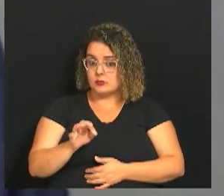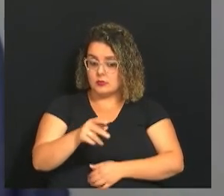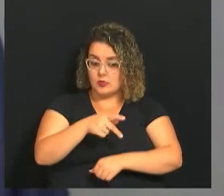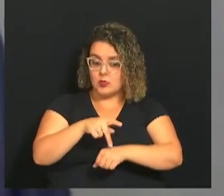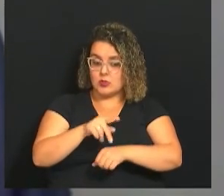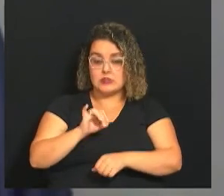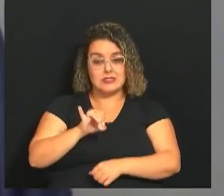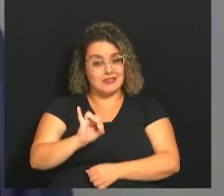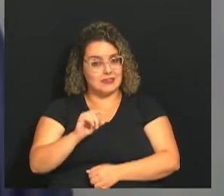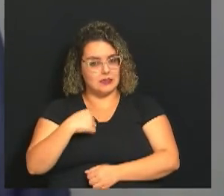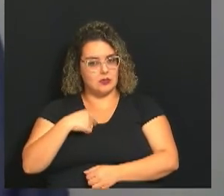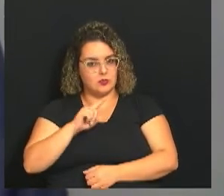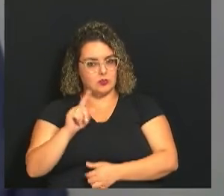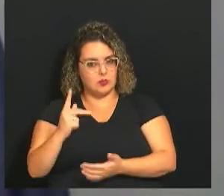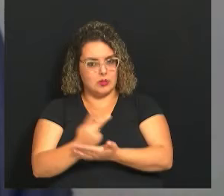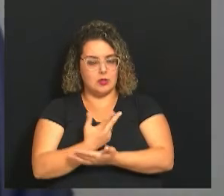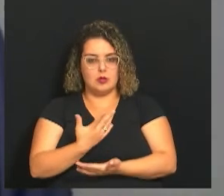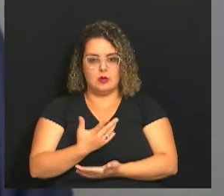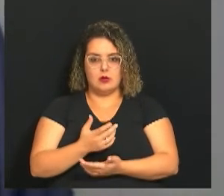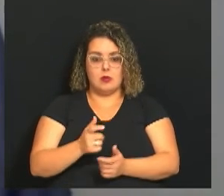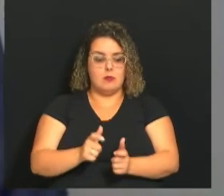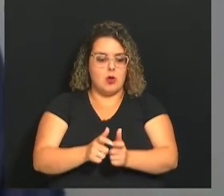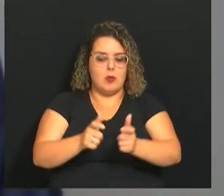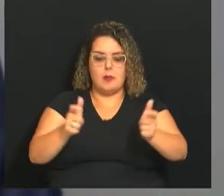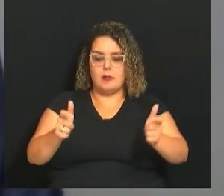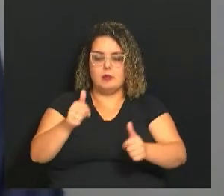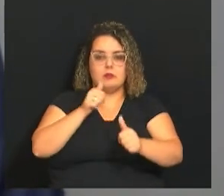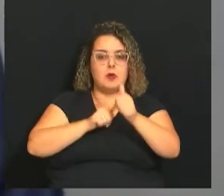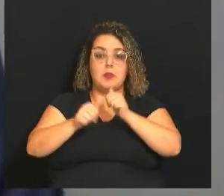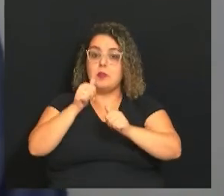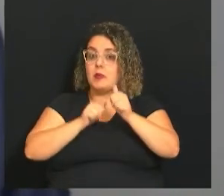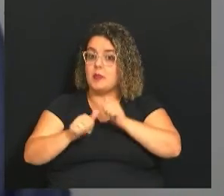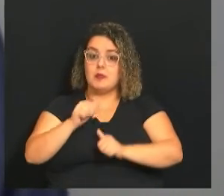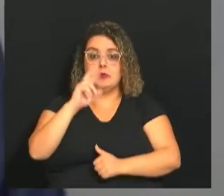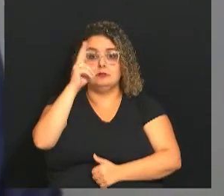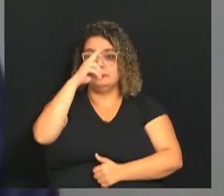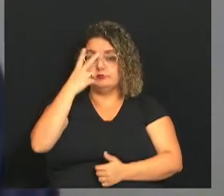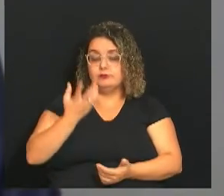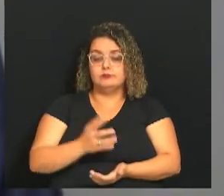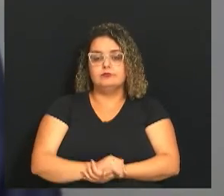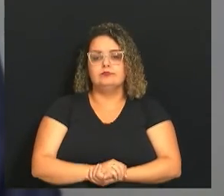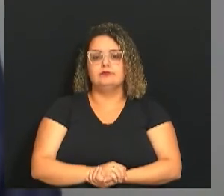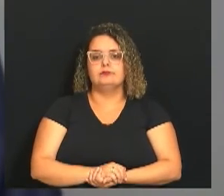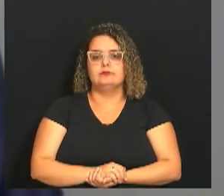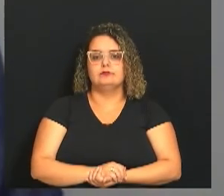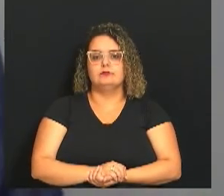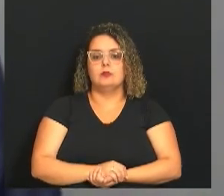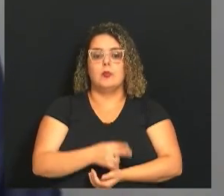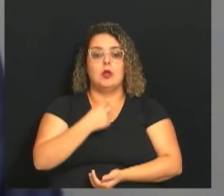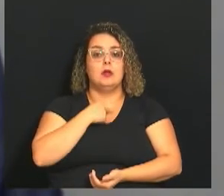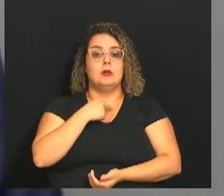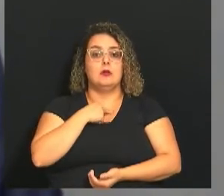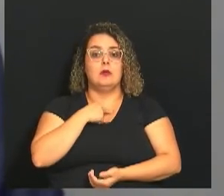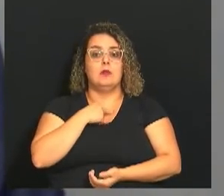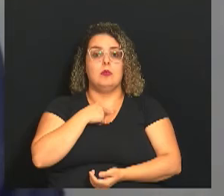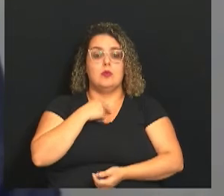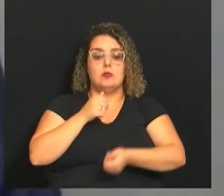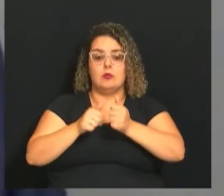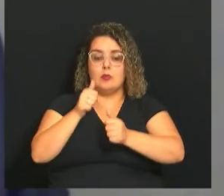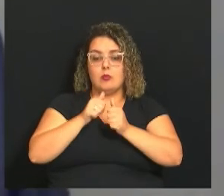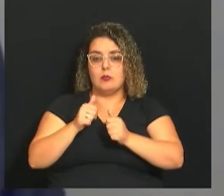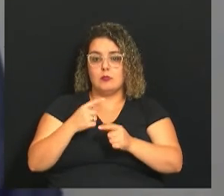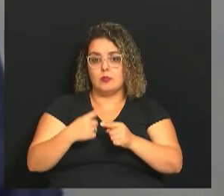É muita gente consumindo álcool. Se a gente considerar que boa parte da população não pode consumir por conta da idade,